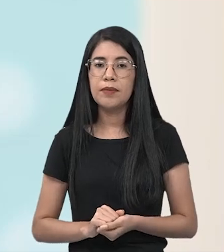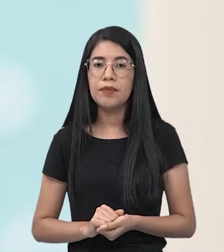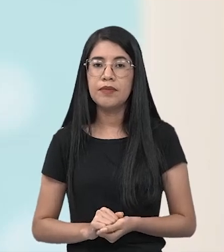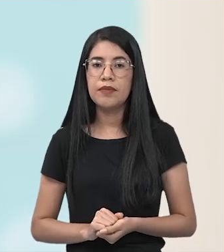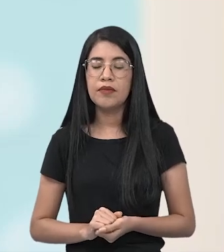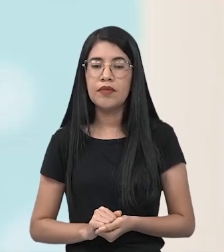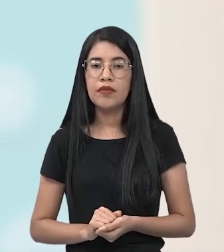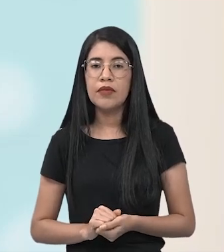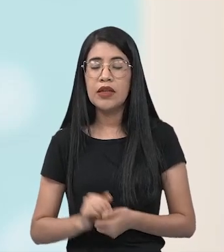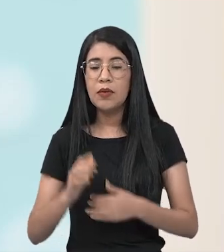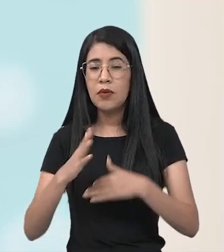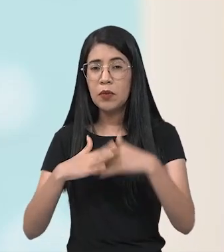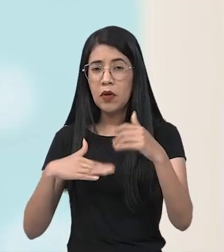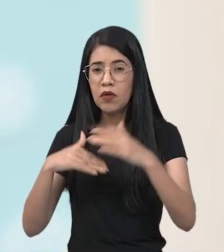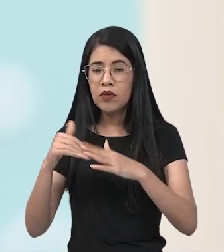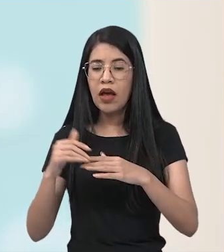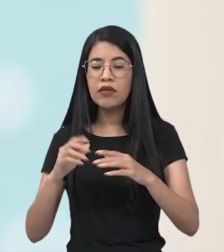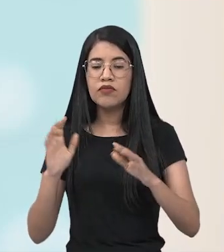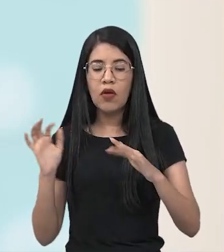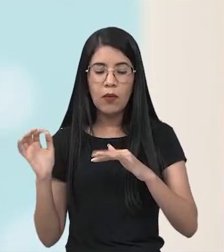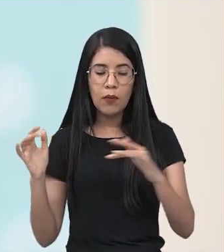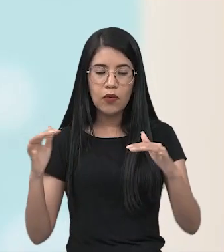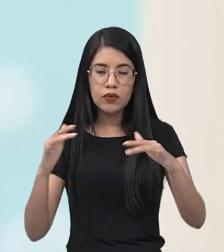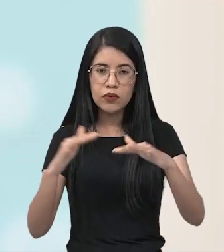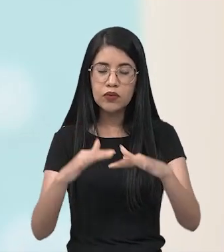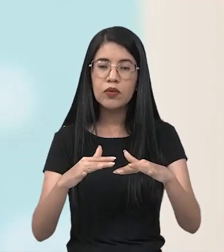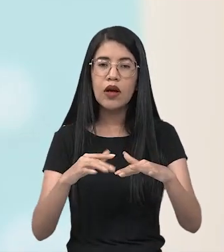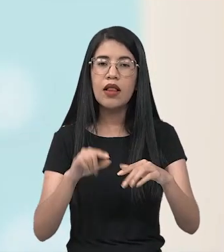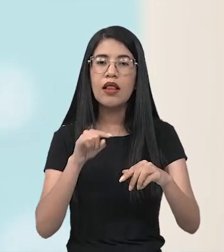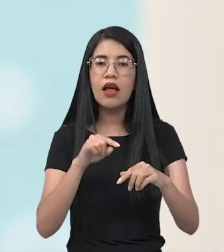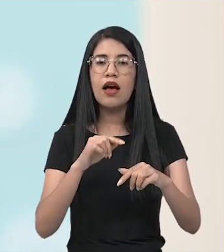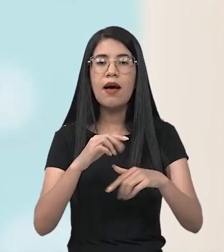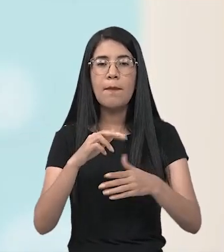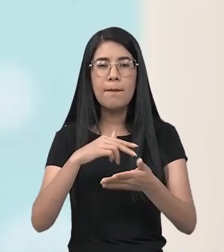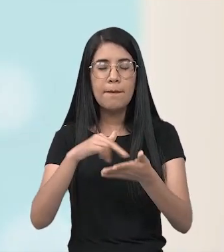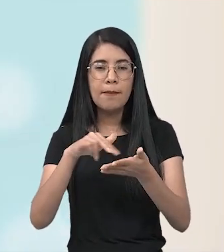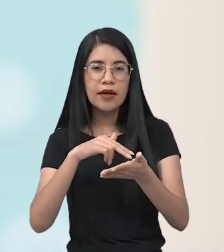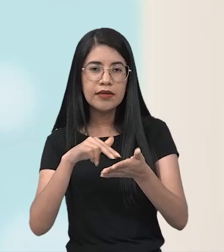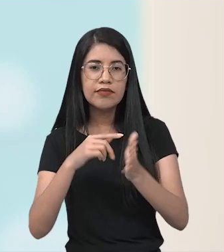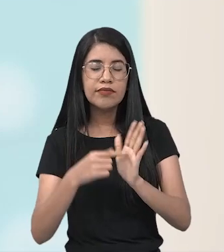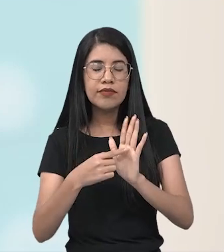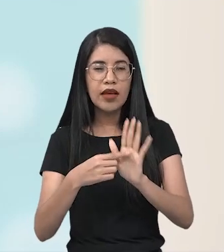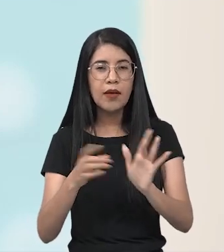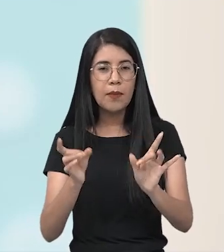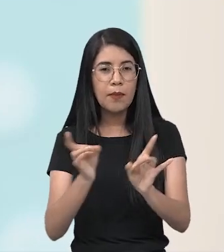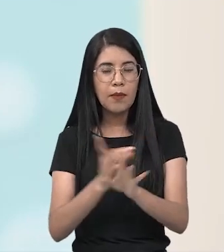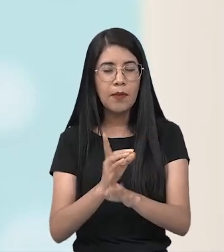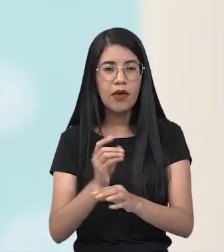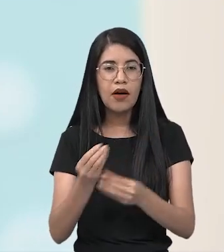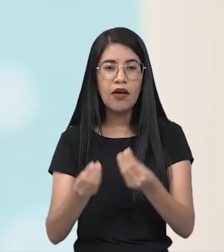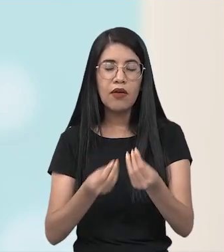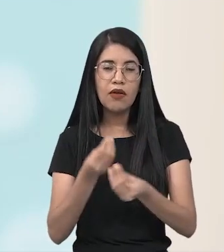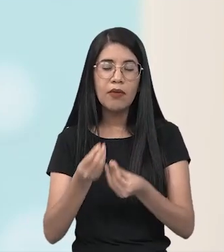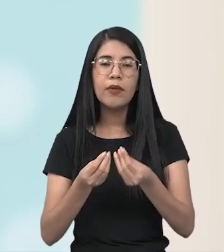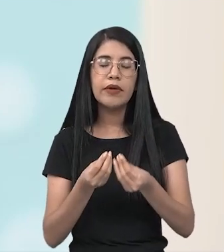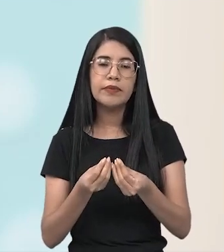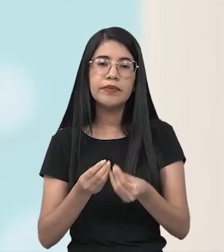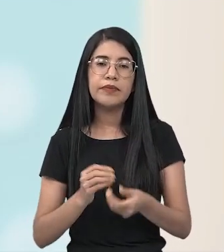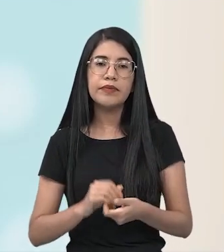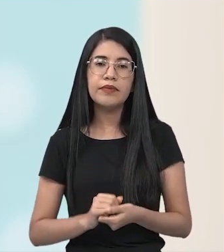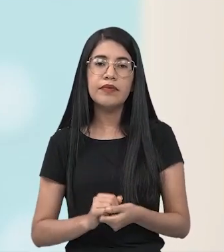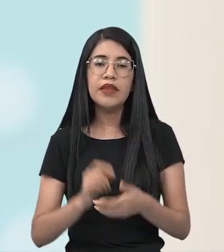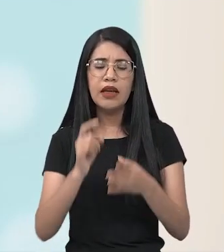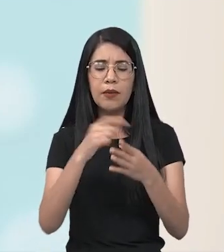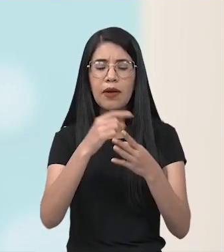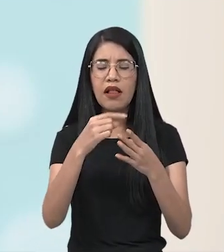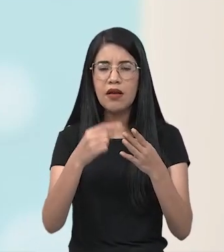os profissionais, digamos assim, se reúnem para essas manifestações mais completas, então eles colocam todos